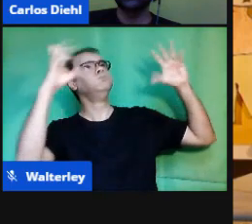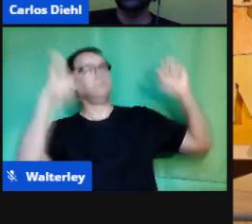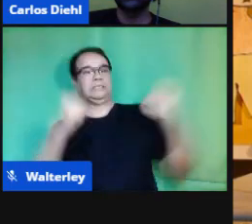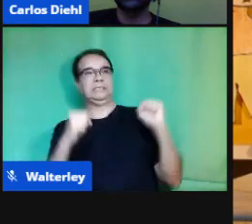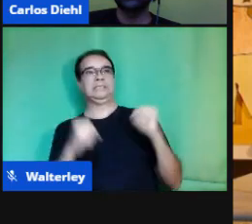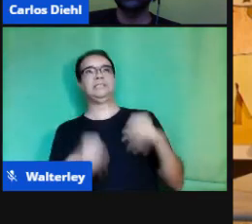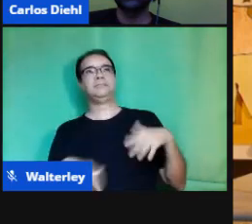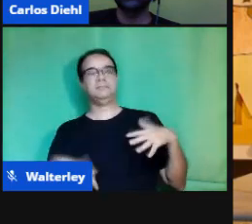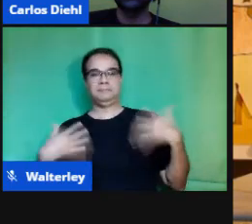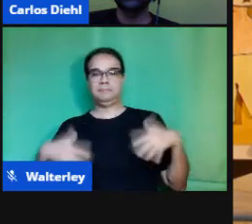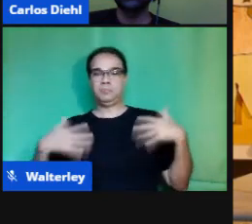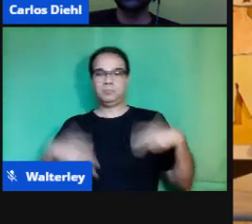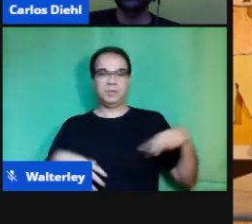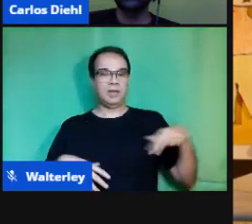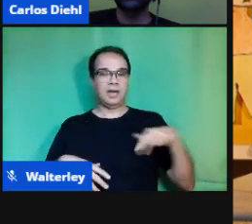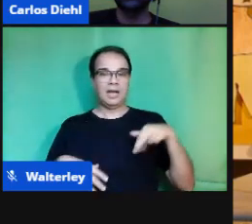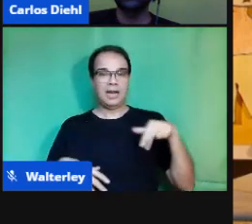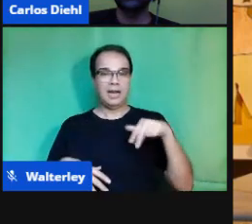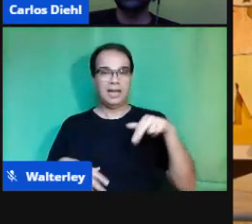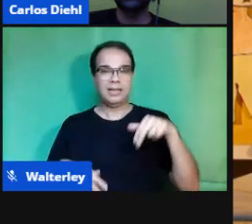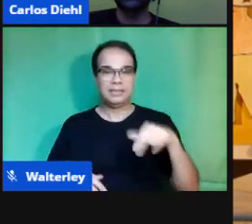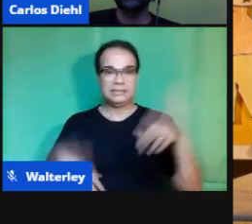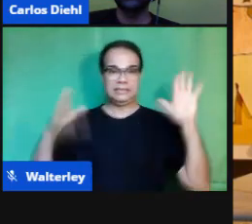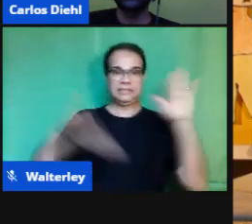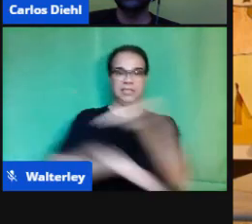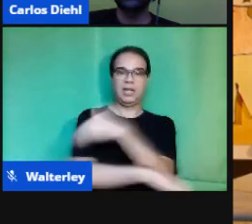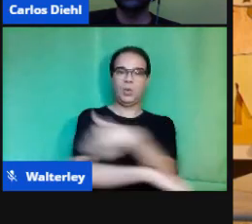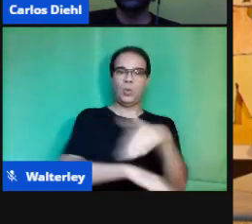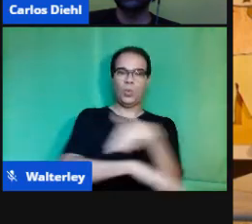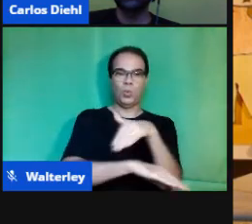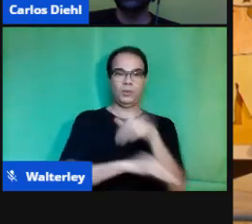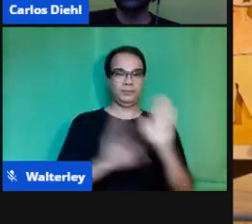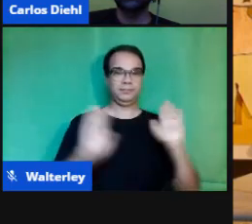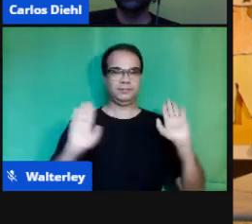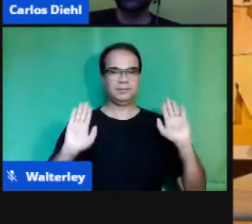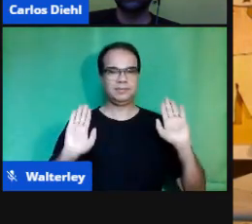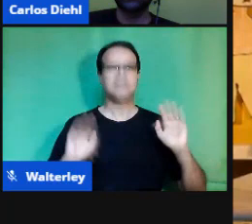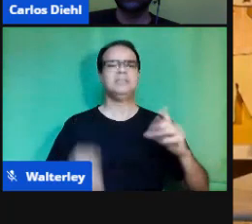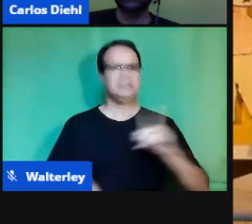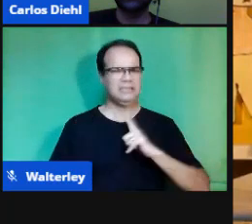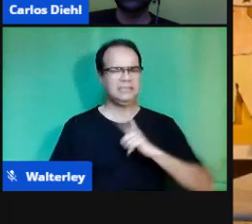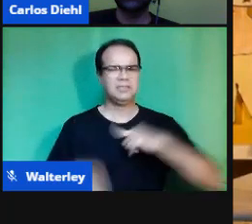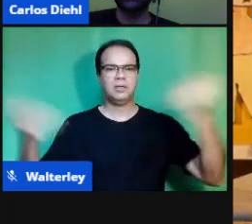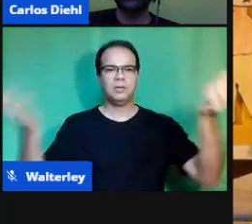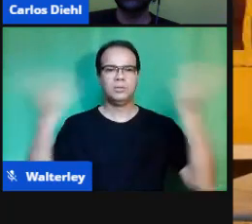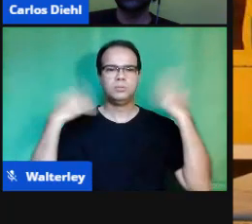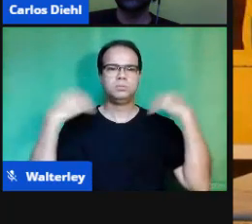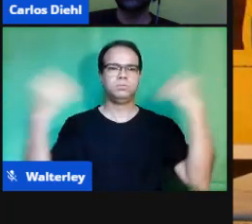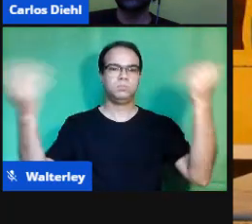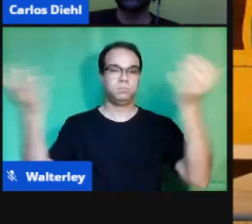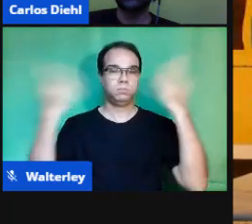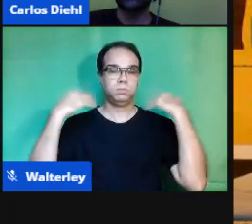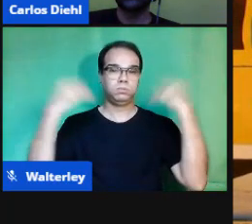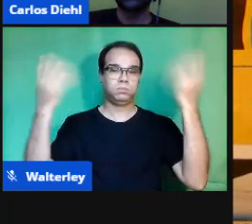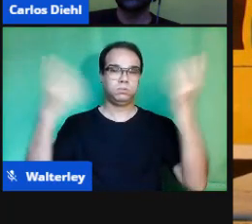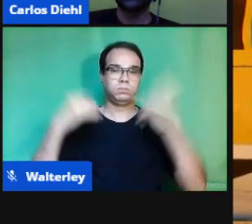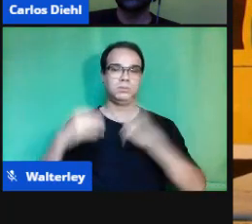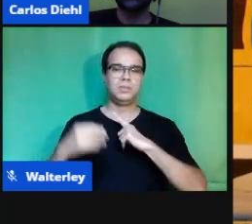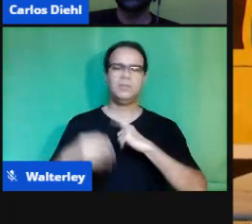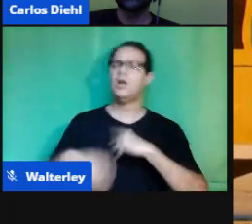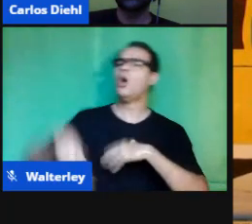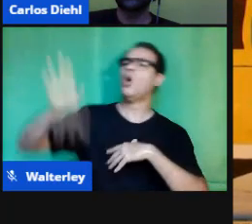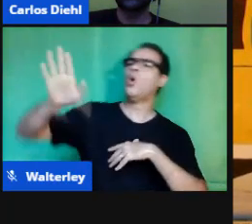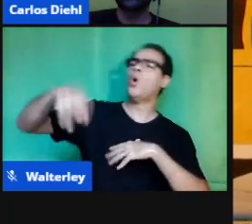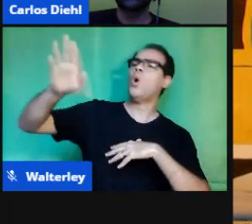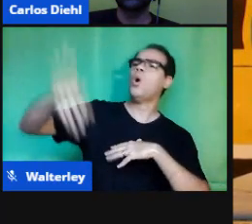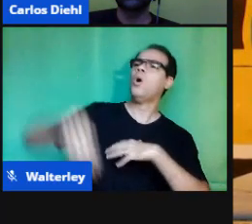atravessar a rua e vir um carro e... bum! Aqui tem dias quentes. Ai, que calor. Ô, picolézeiro, me dá